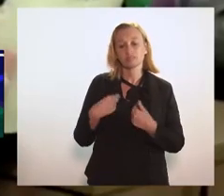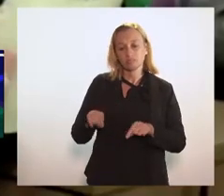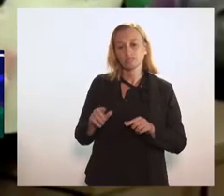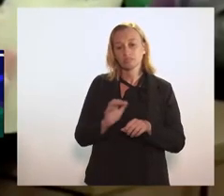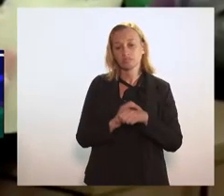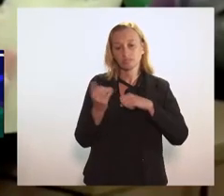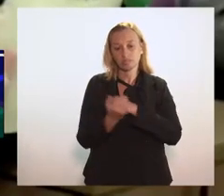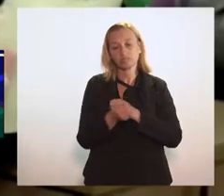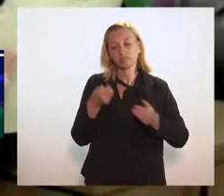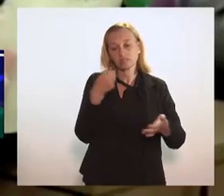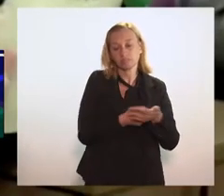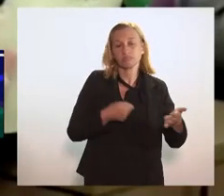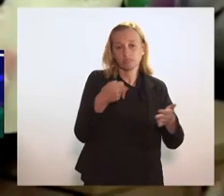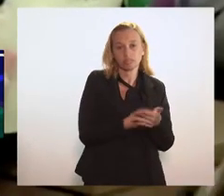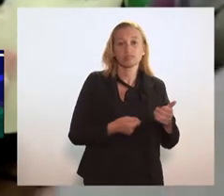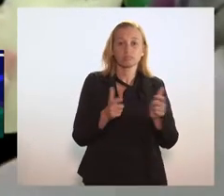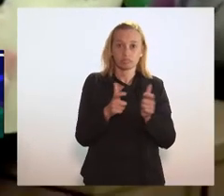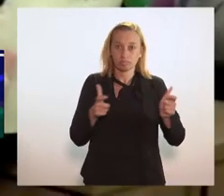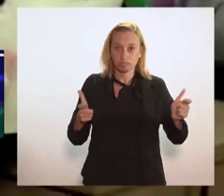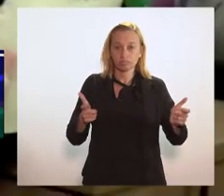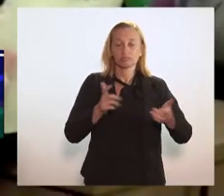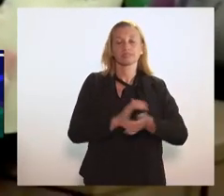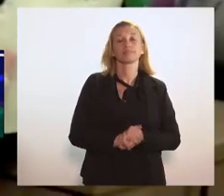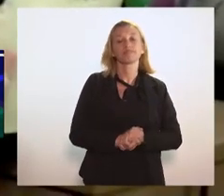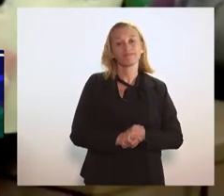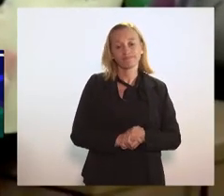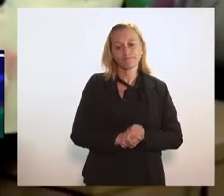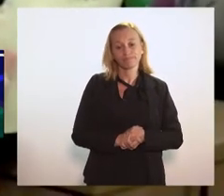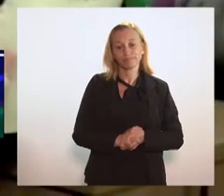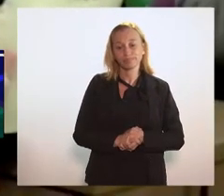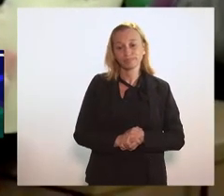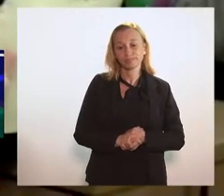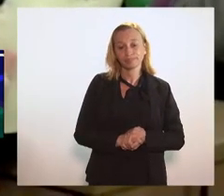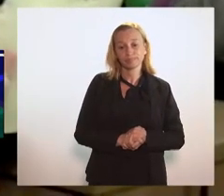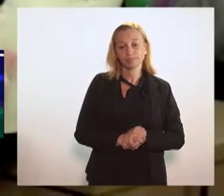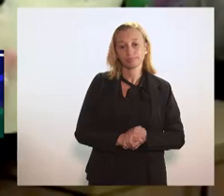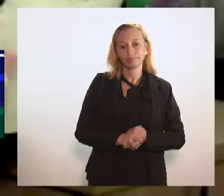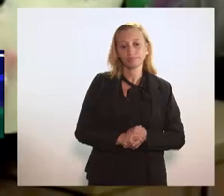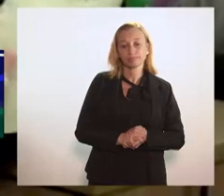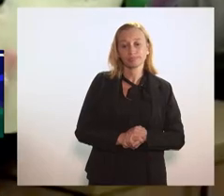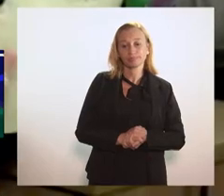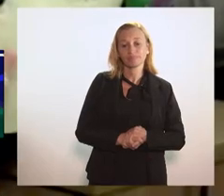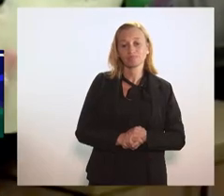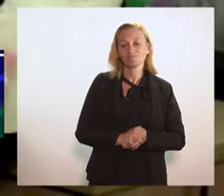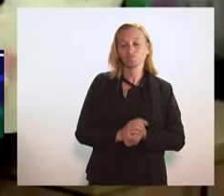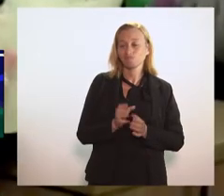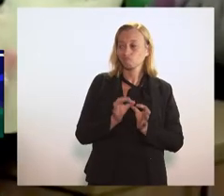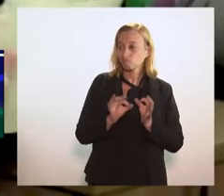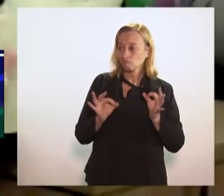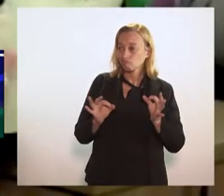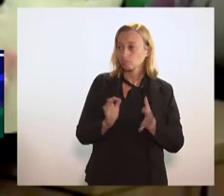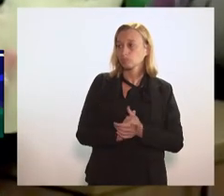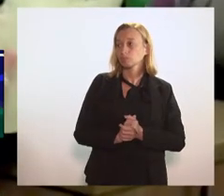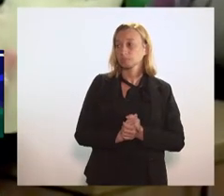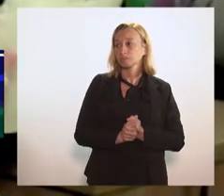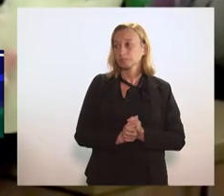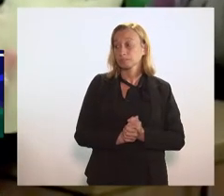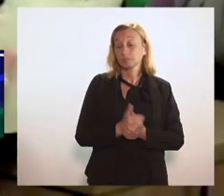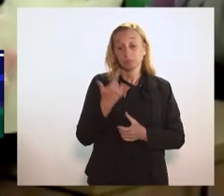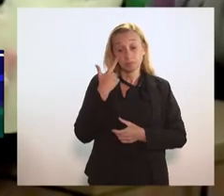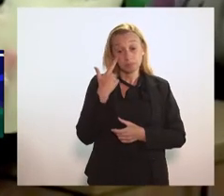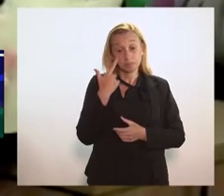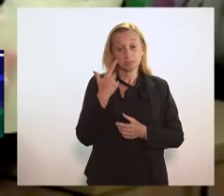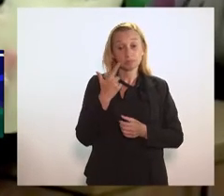Estamos aí nessa luta imensa e ainda um pouco, bastante distante de nos